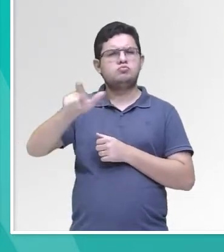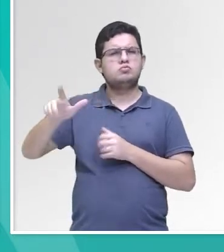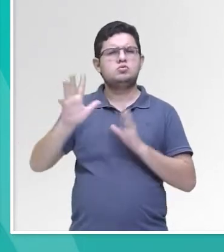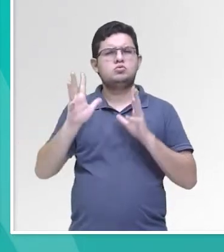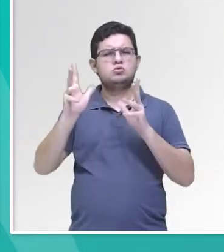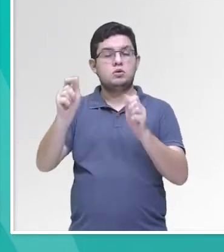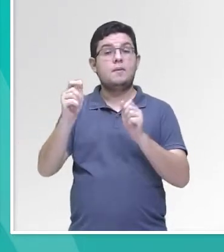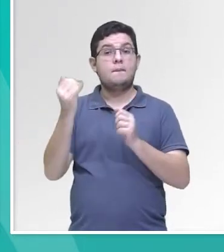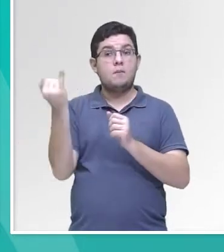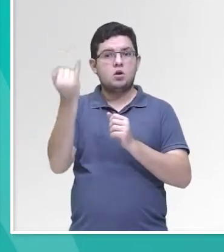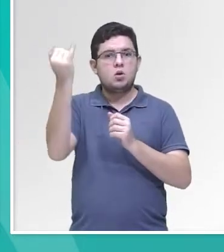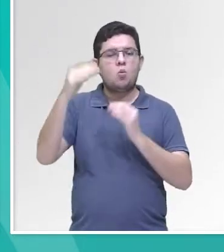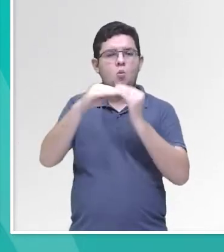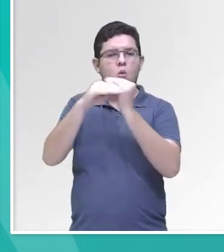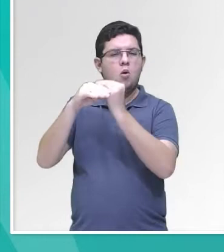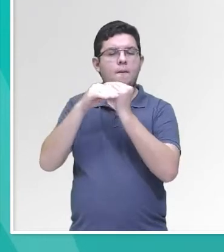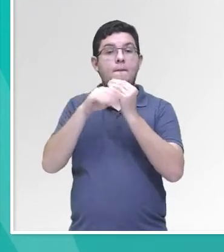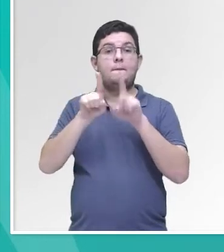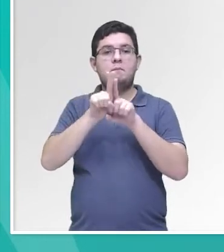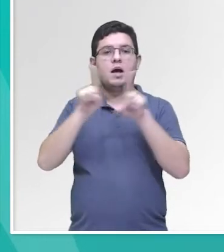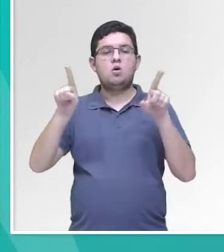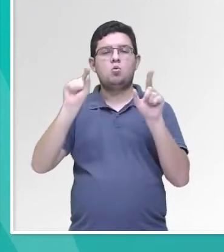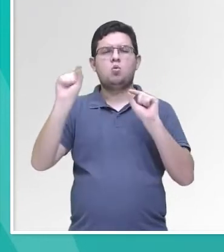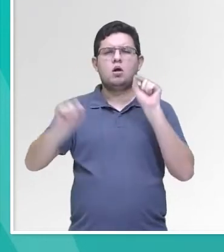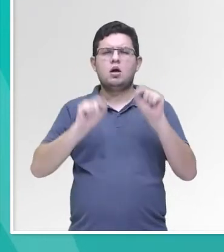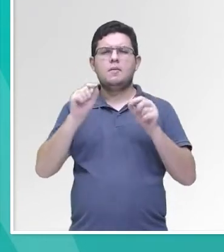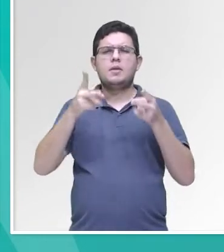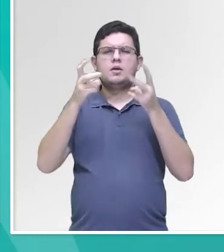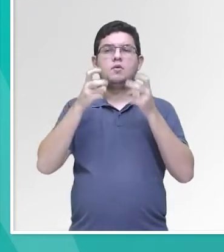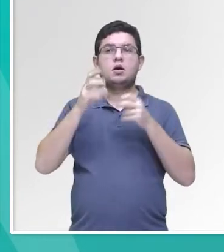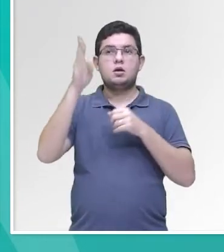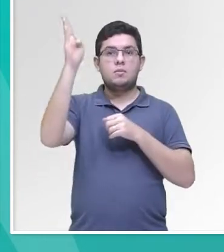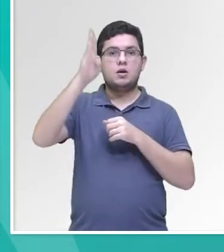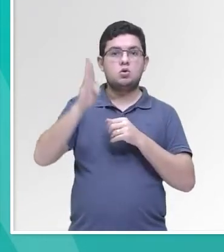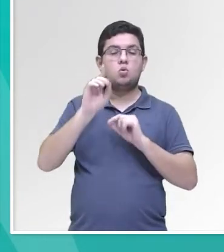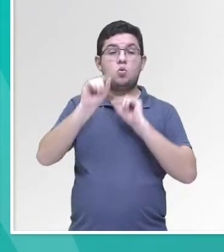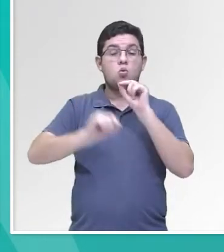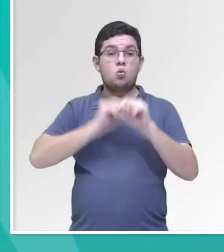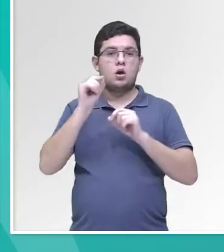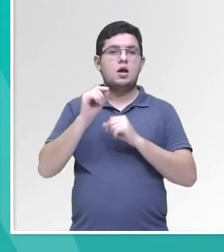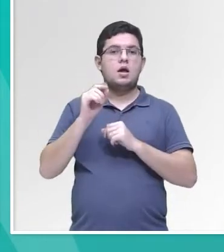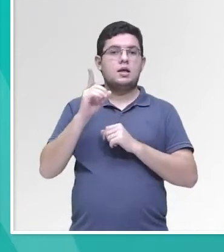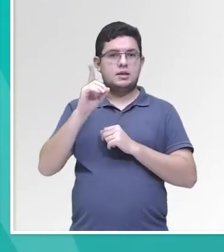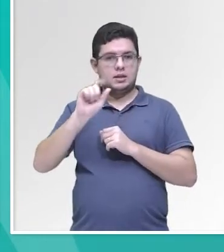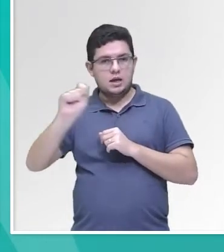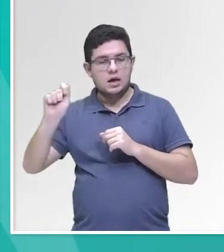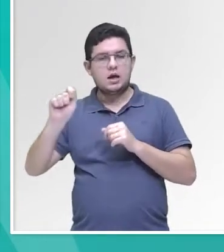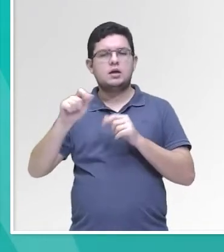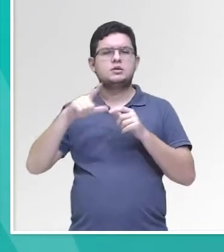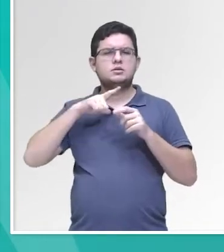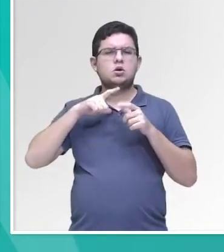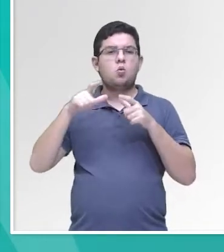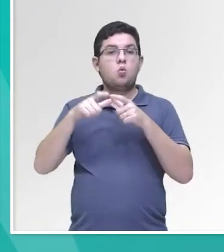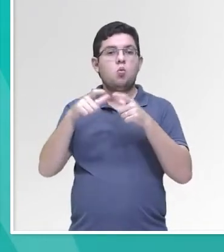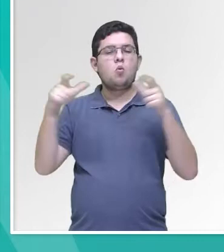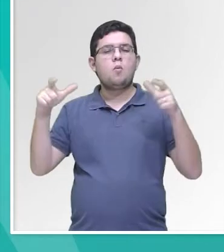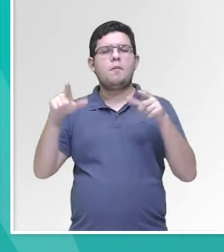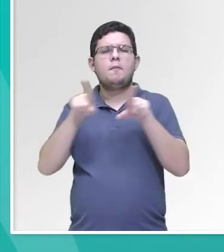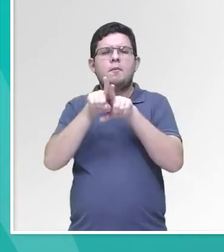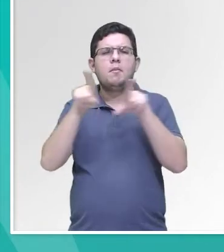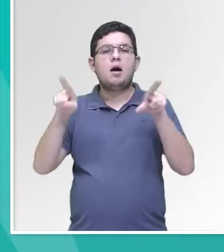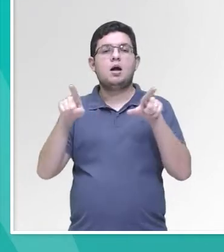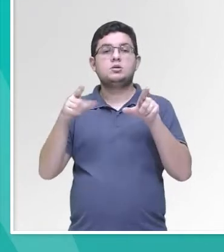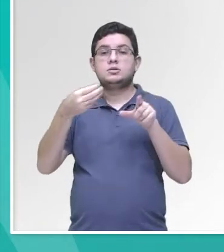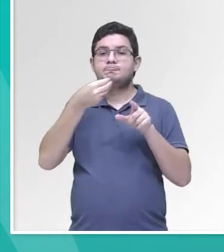No entanto, percebe-se que no Brasil, os deficientes auditivos compõem um grupo altamente desfavorecido no